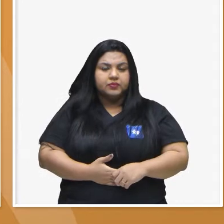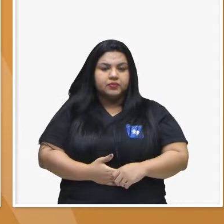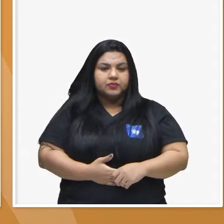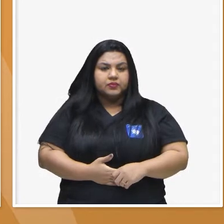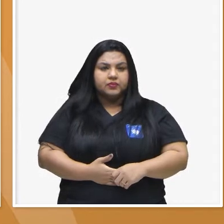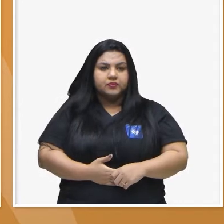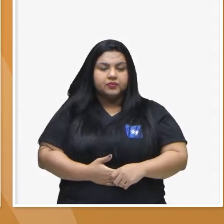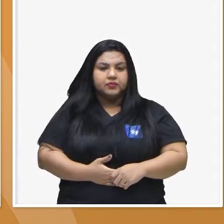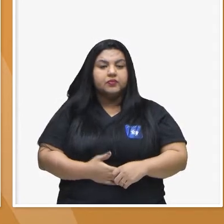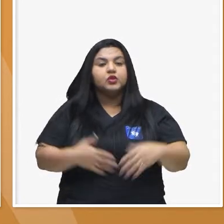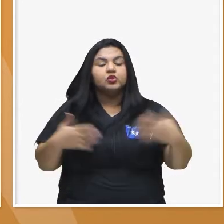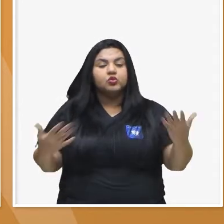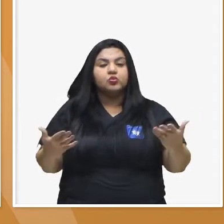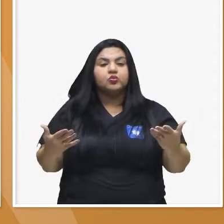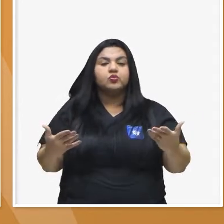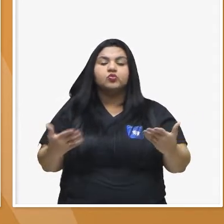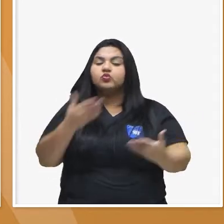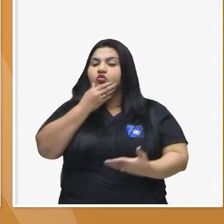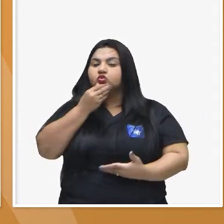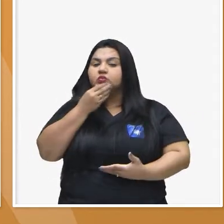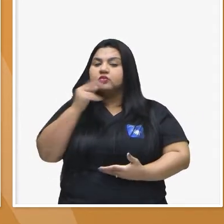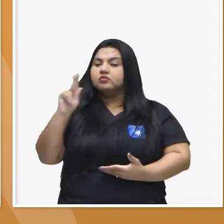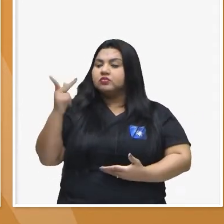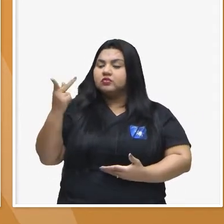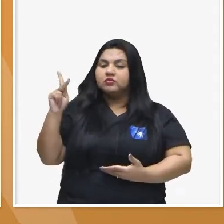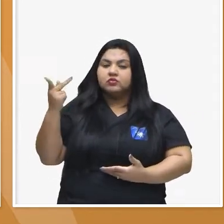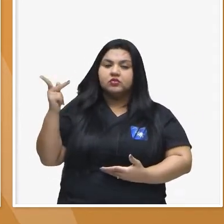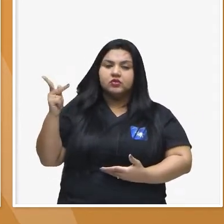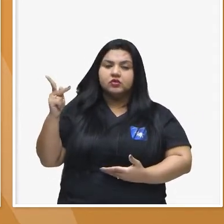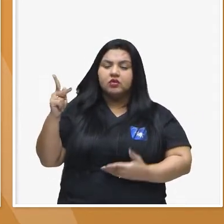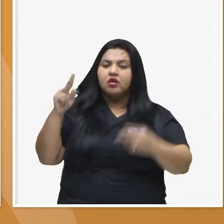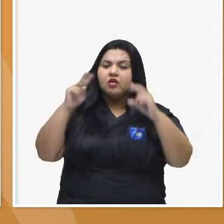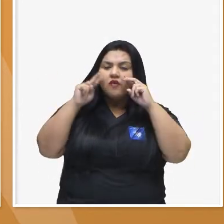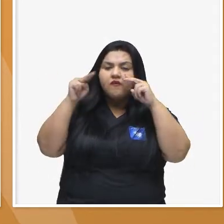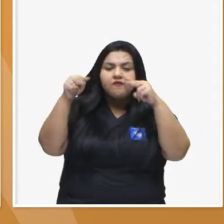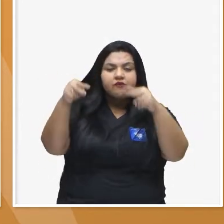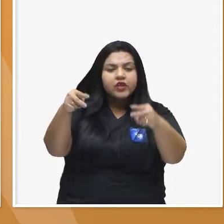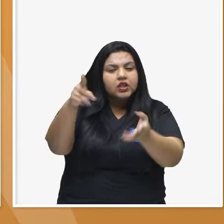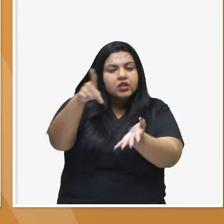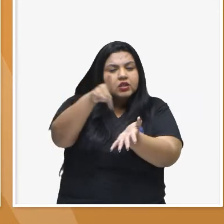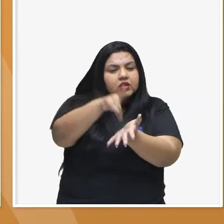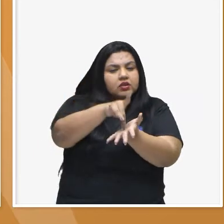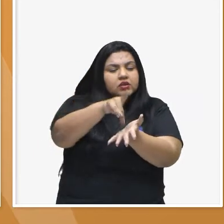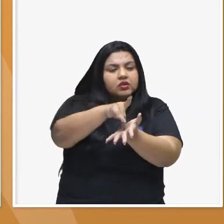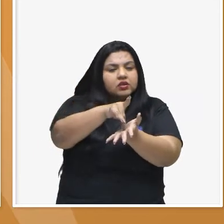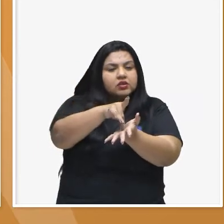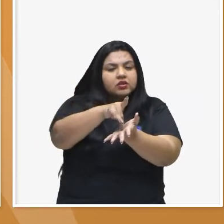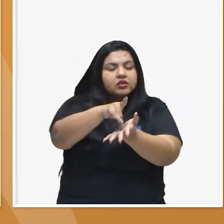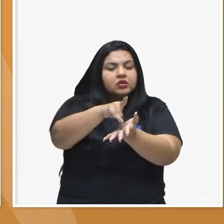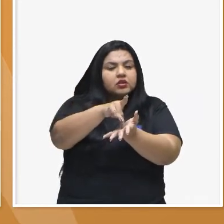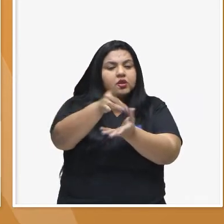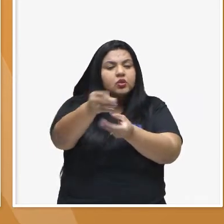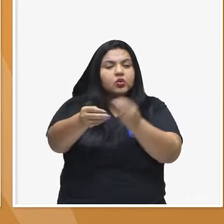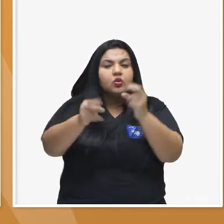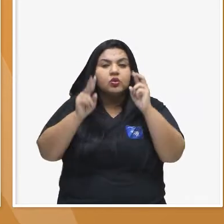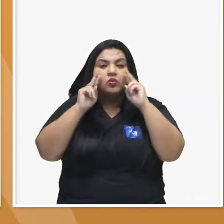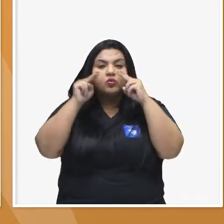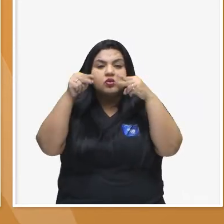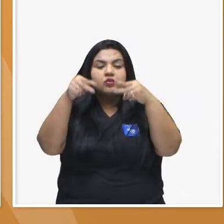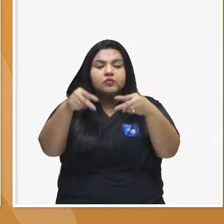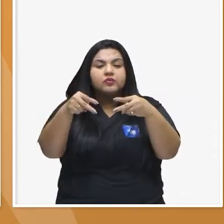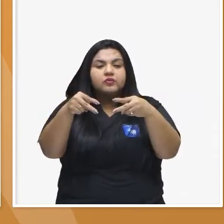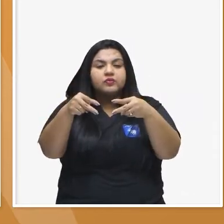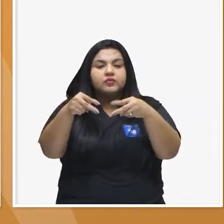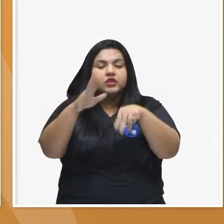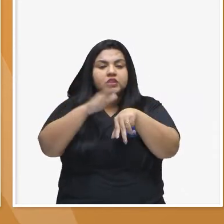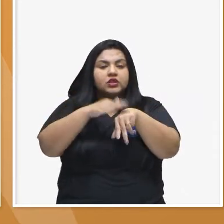Então, Hegel, ele olha para a realidade com um olhar voltado para